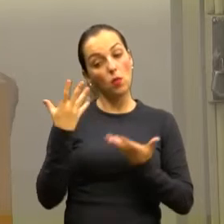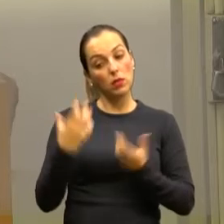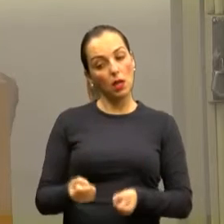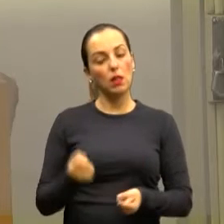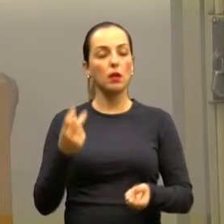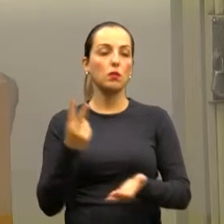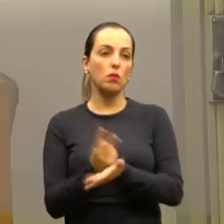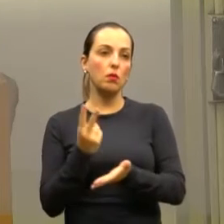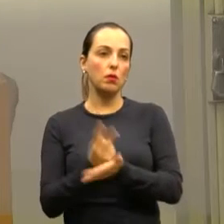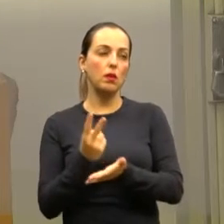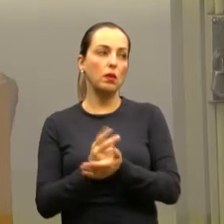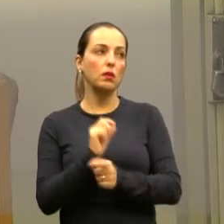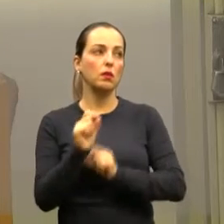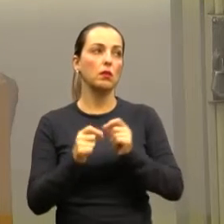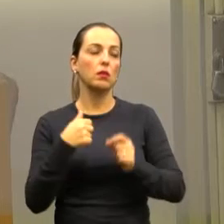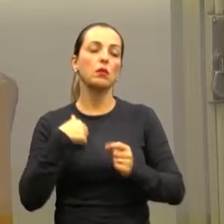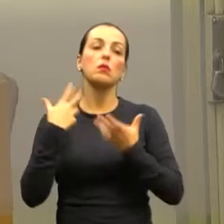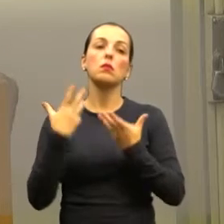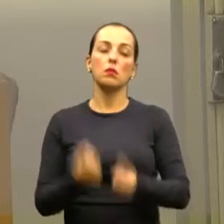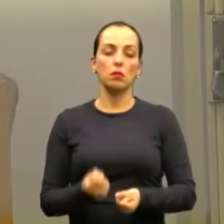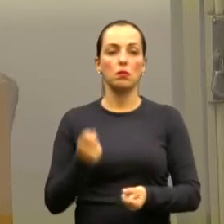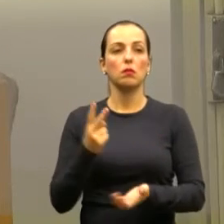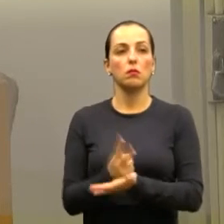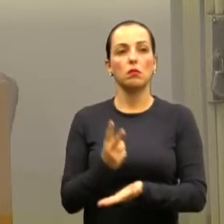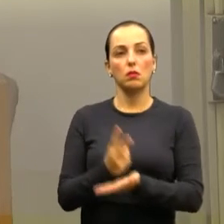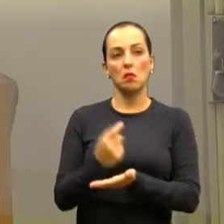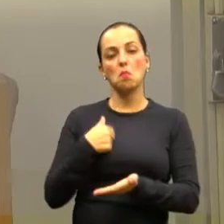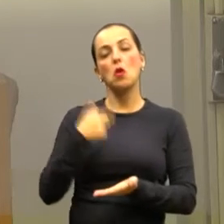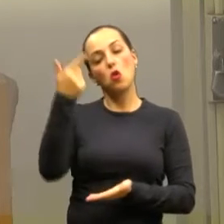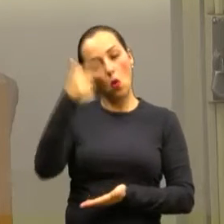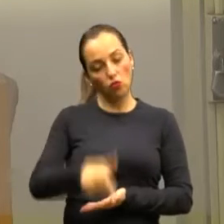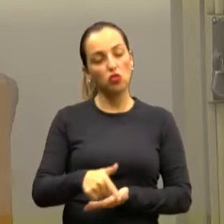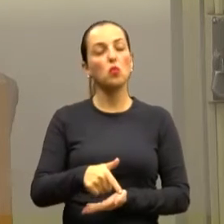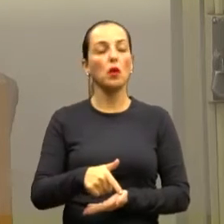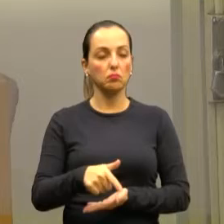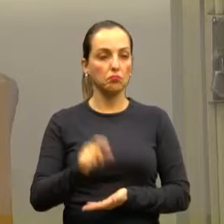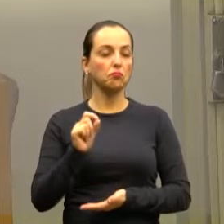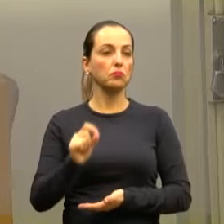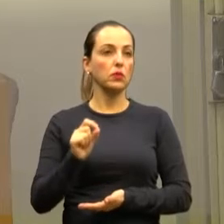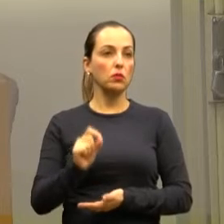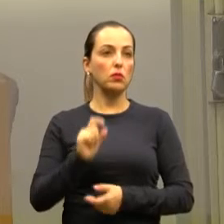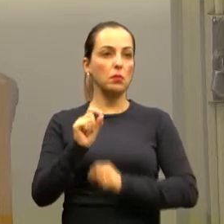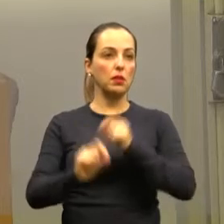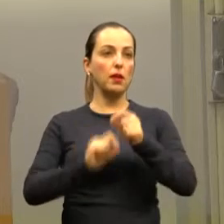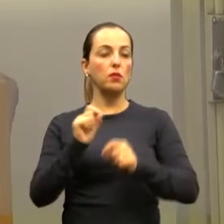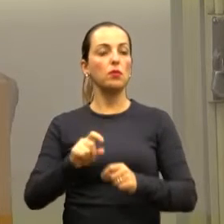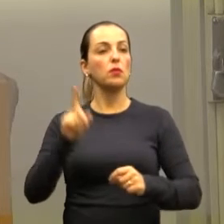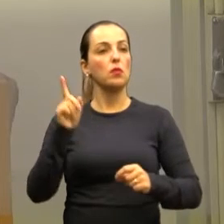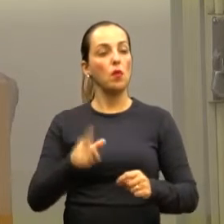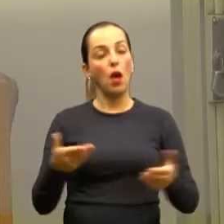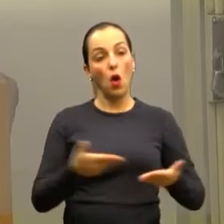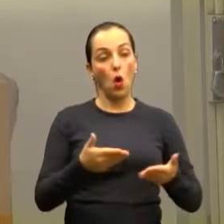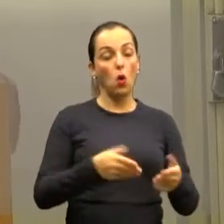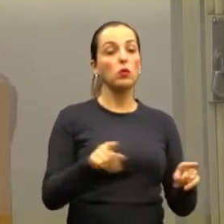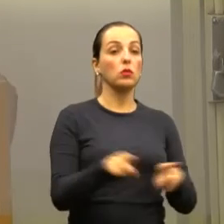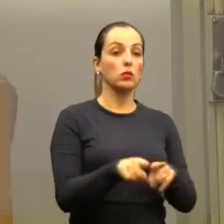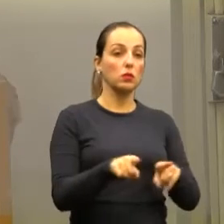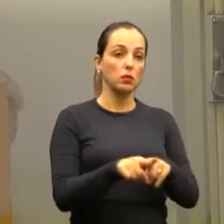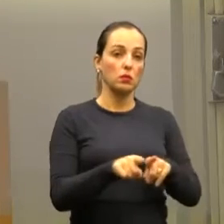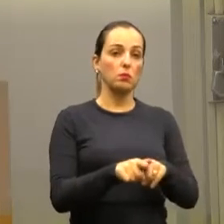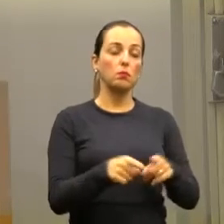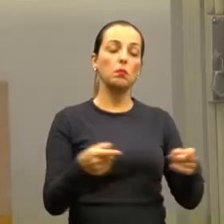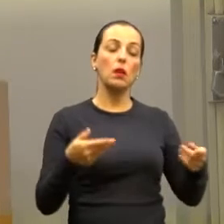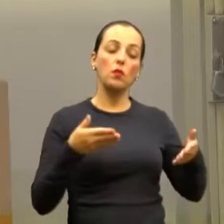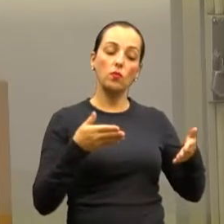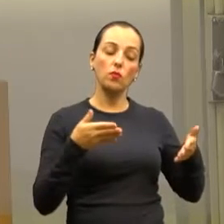desse pele e sempre posicionei desde o começo e vou manter a minha posição é também o dia de hoje quando vier a ser